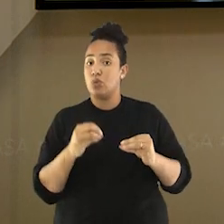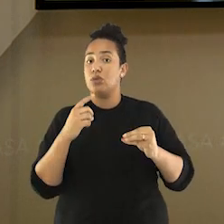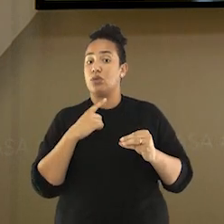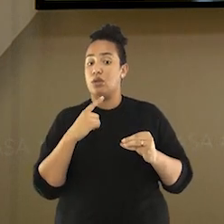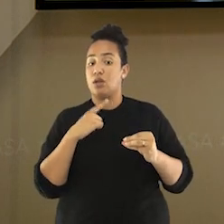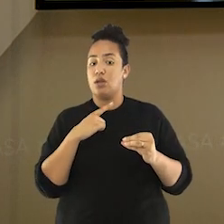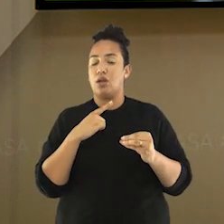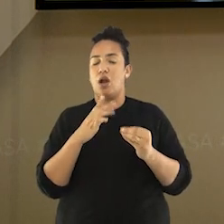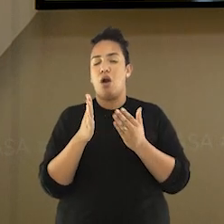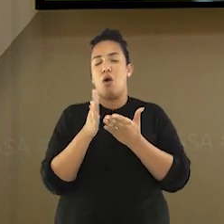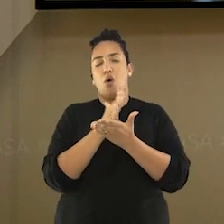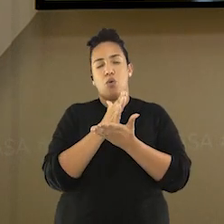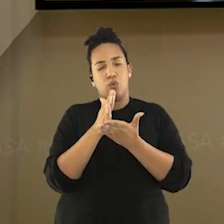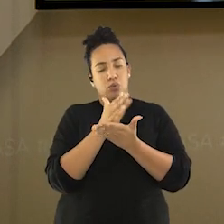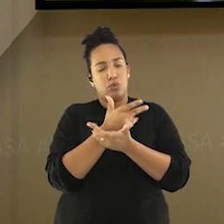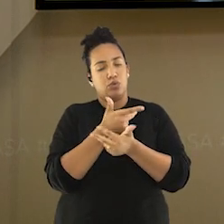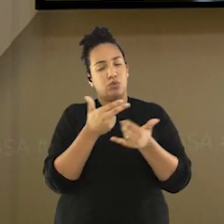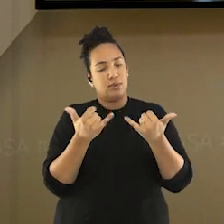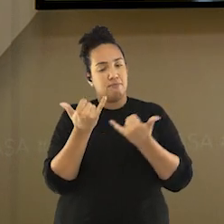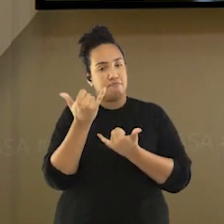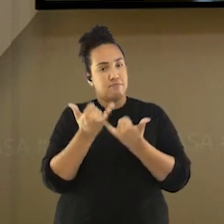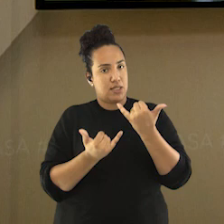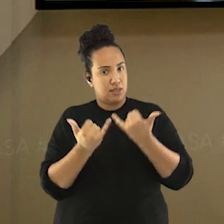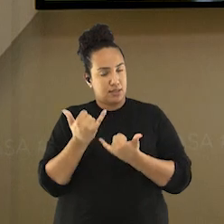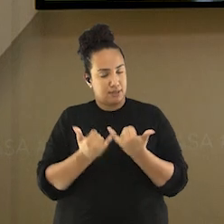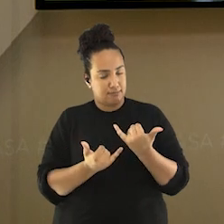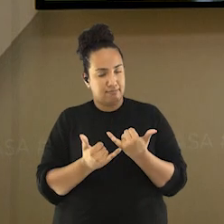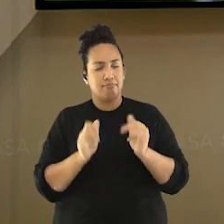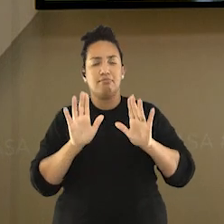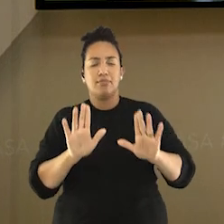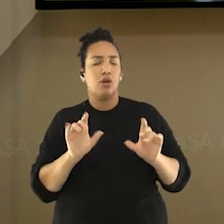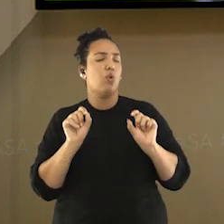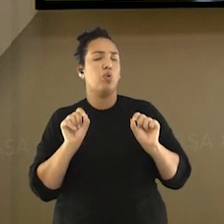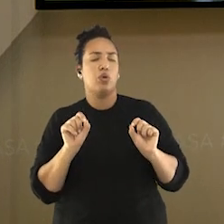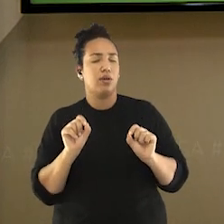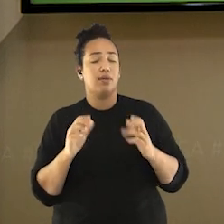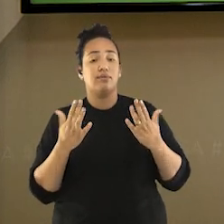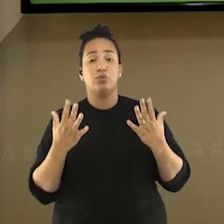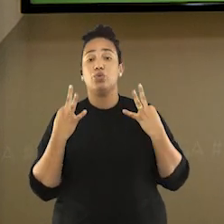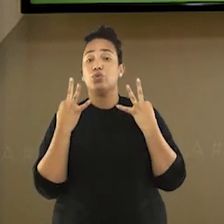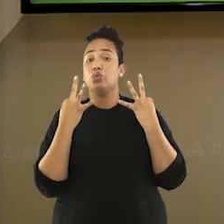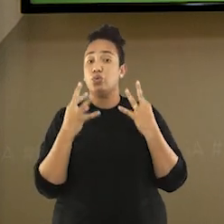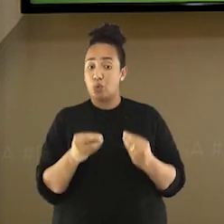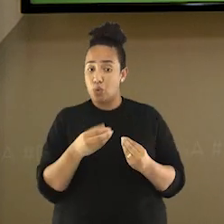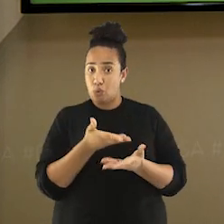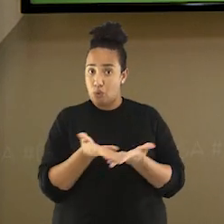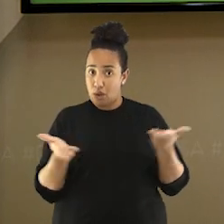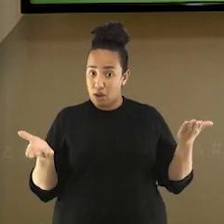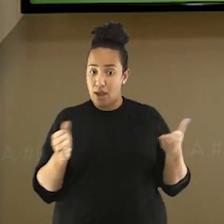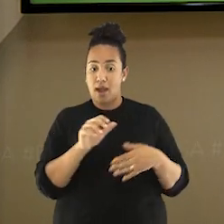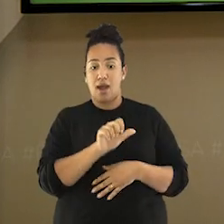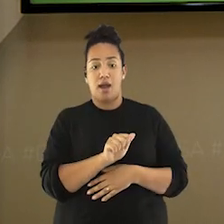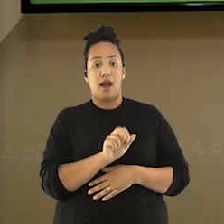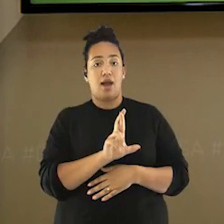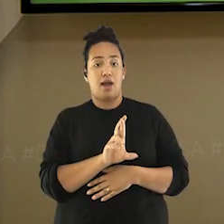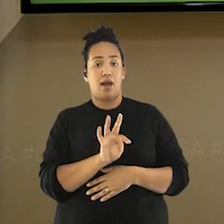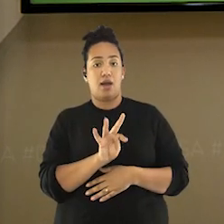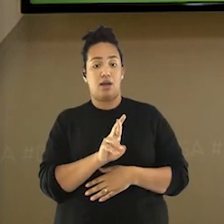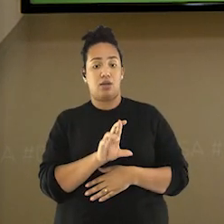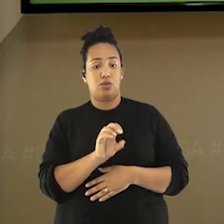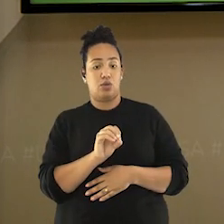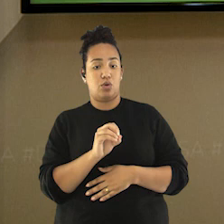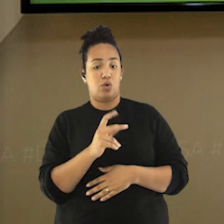comum. Mas o quê? Todos são artrópodes. Na aula de hoje, nós vamos descobrir o que são os